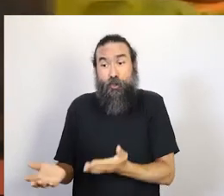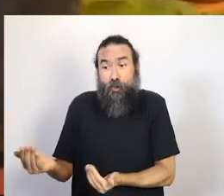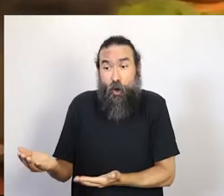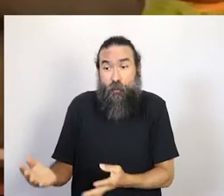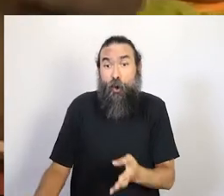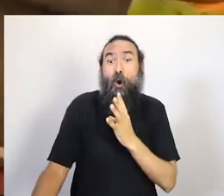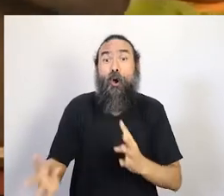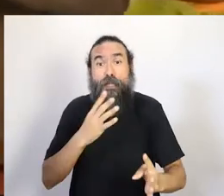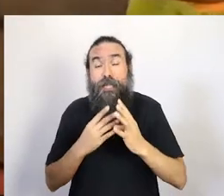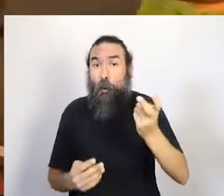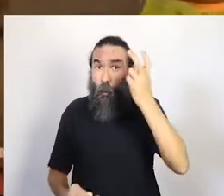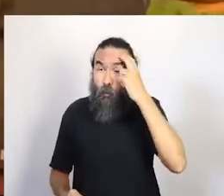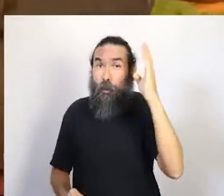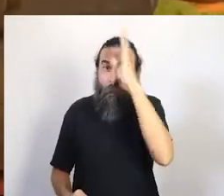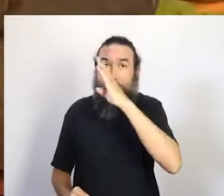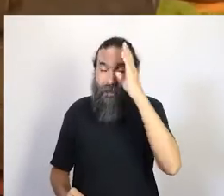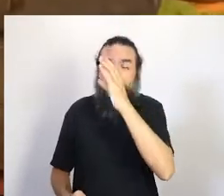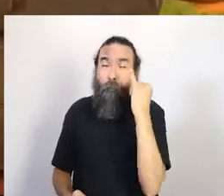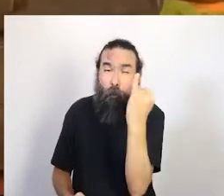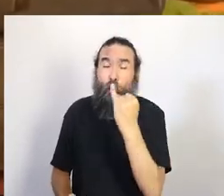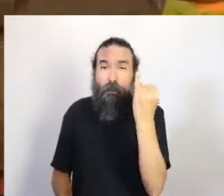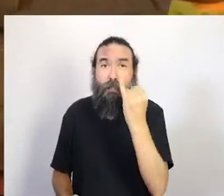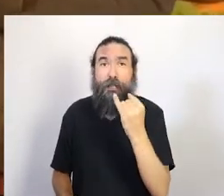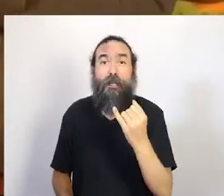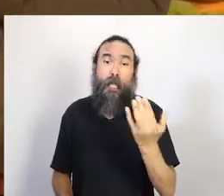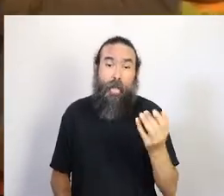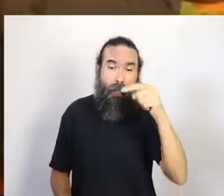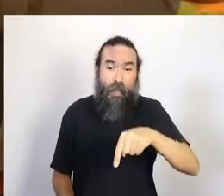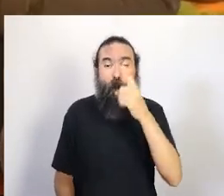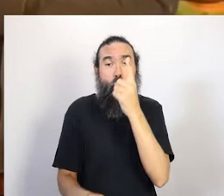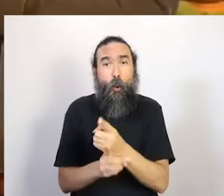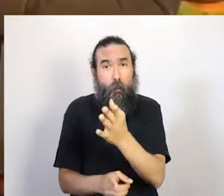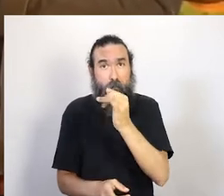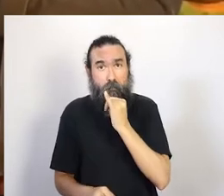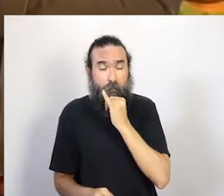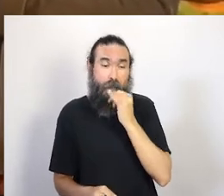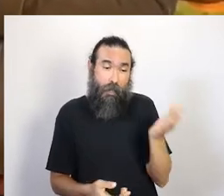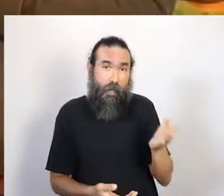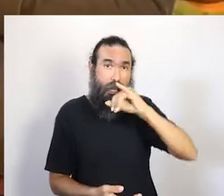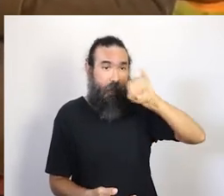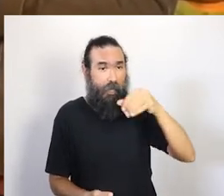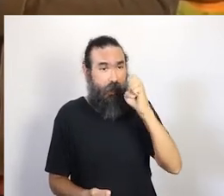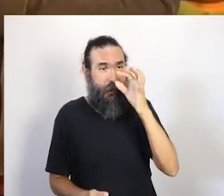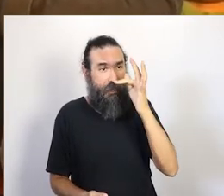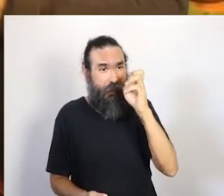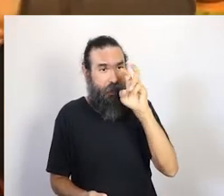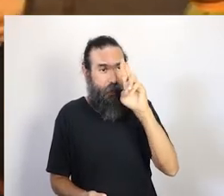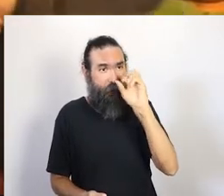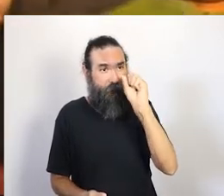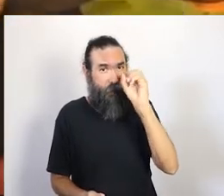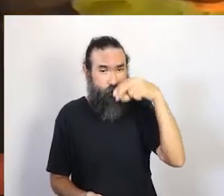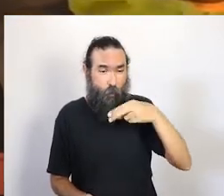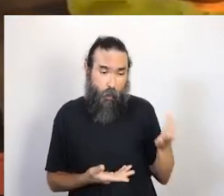foi o exemplo. Isso aí. E como a gente vem fazendo aqui no encontro, como é o Jefferson, do Turma Que Faz, isso, né? Aí. Nosso projeto social